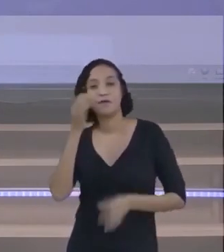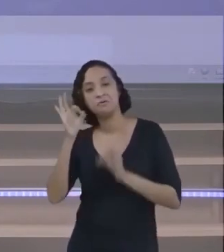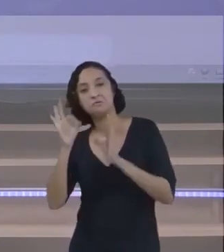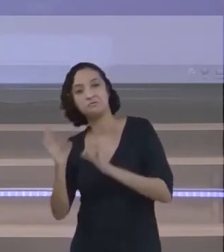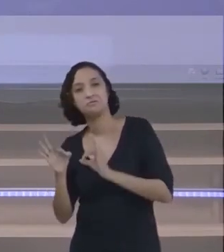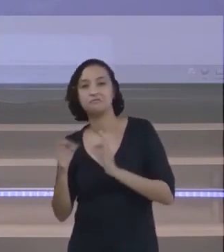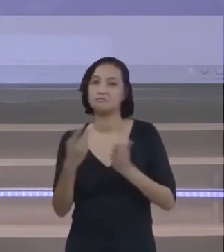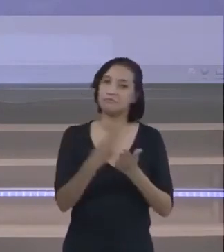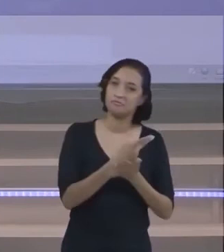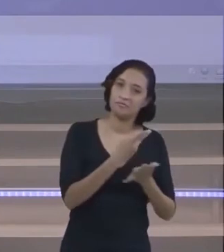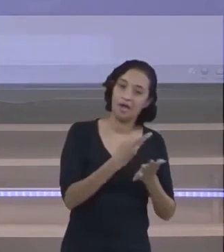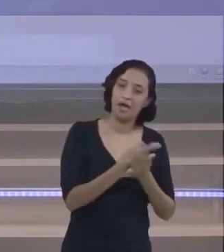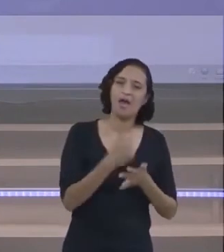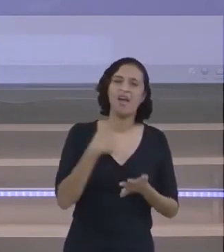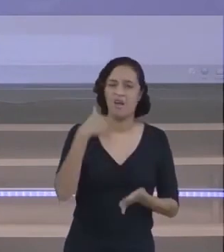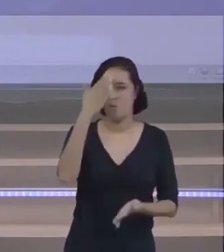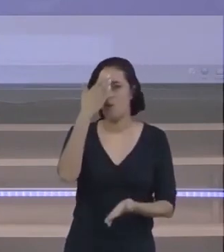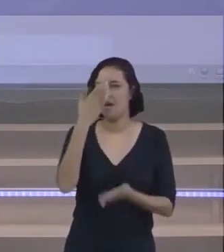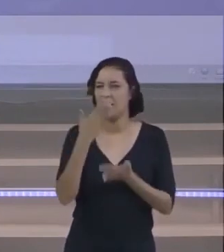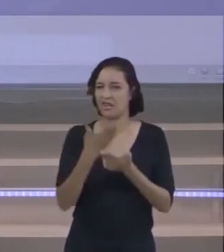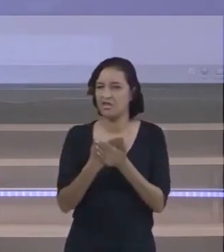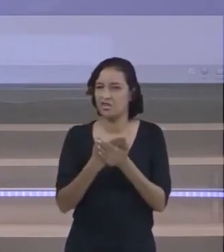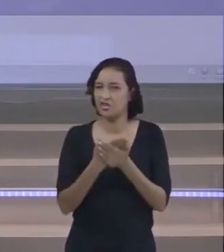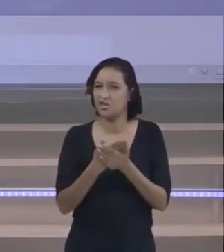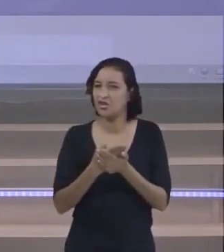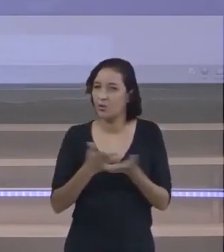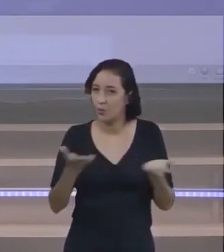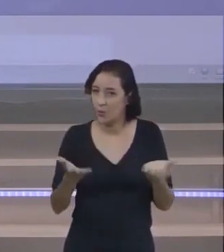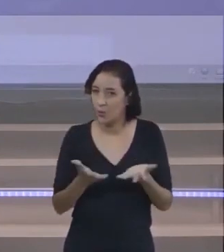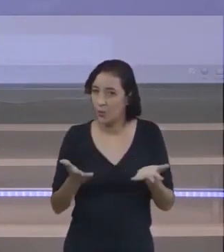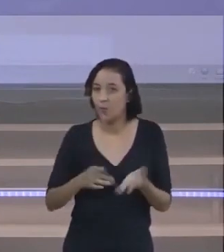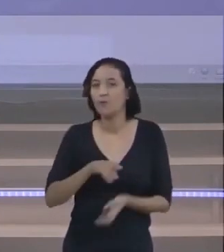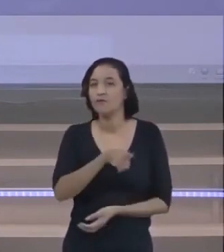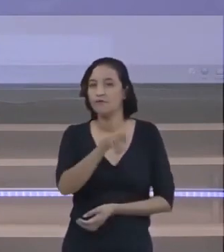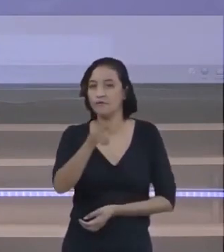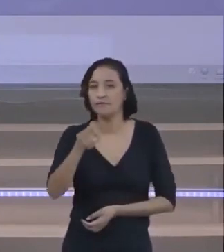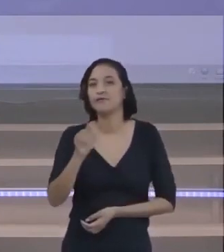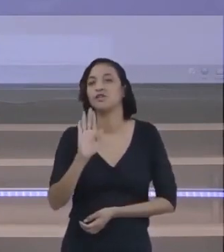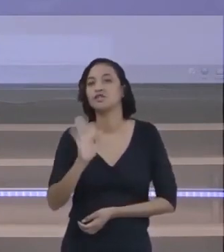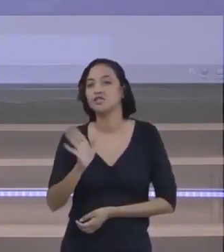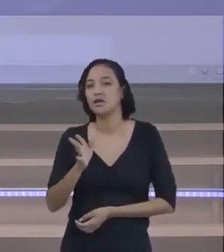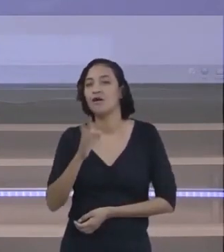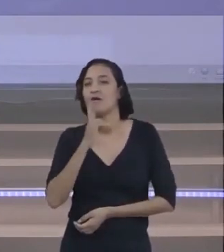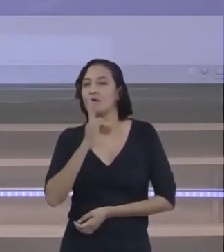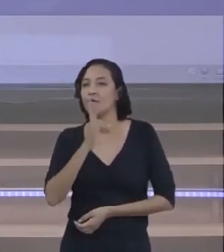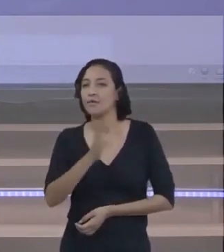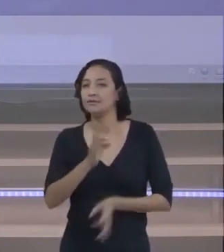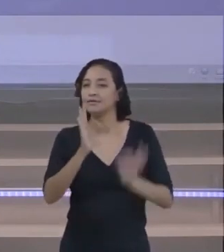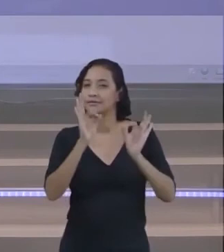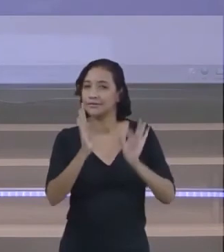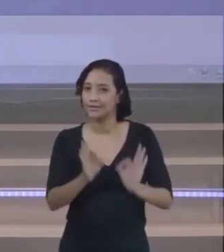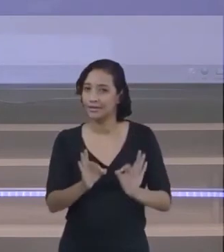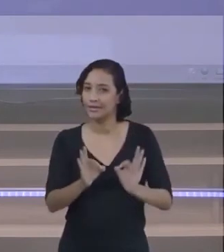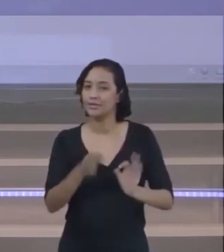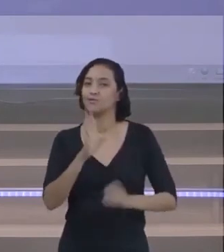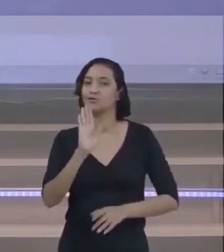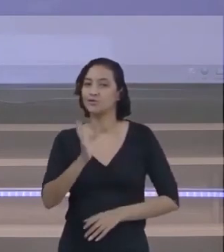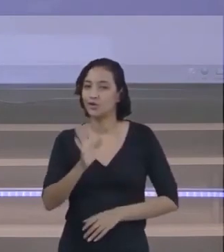exercício de vocês. Acredito que com a aula que vocês tiveram há pouco, vocês com certeza vão acertar todas as